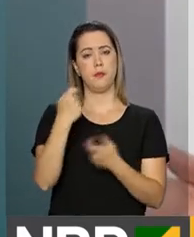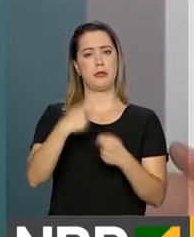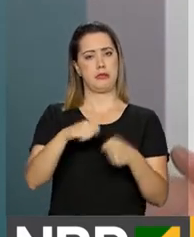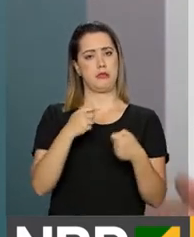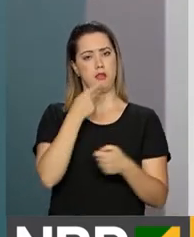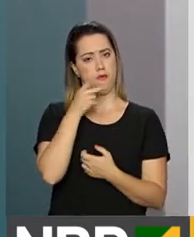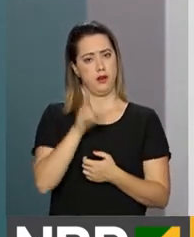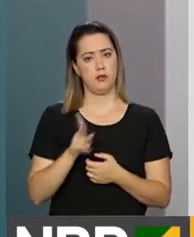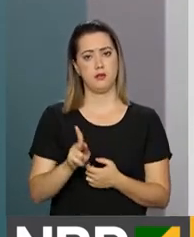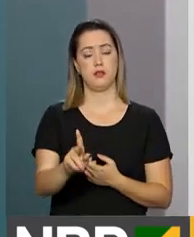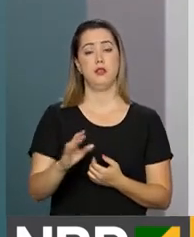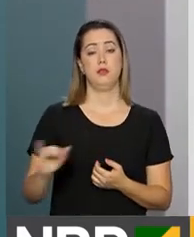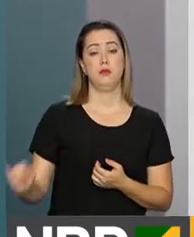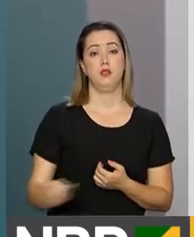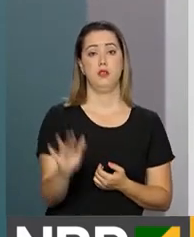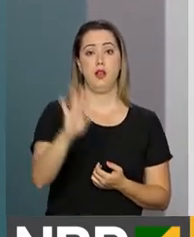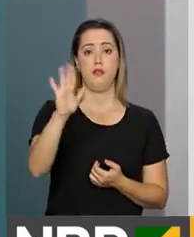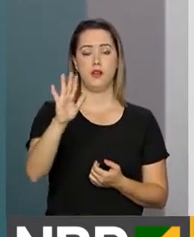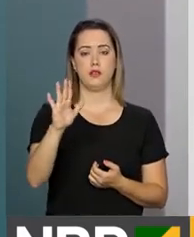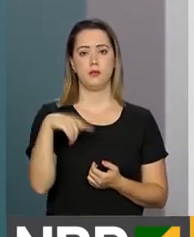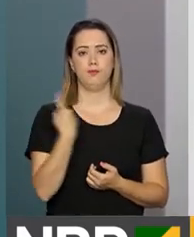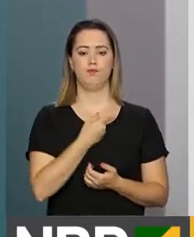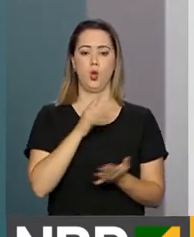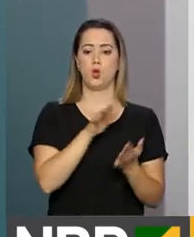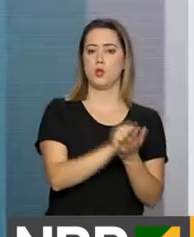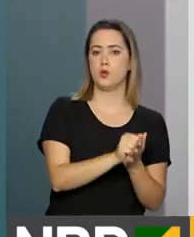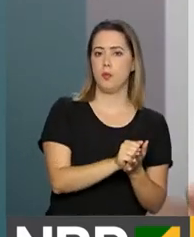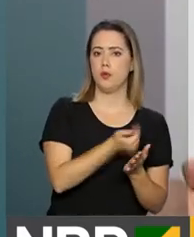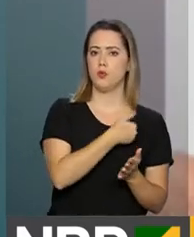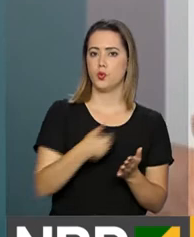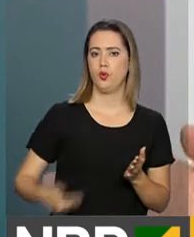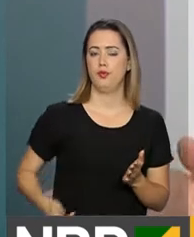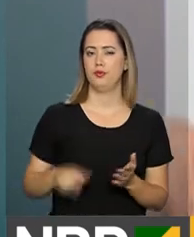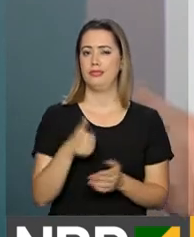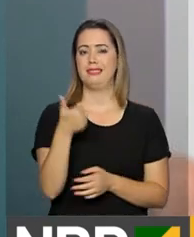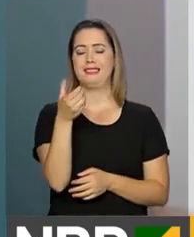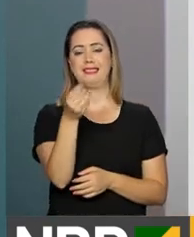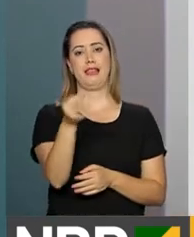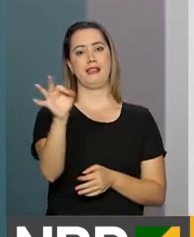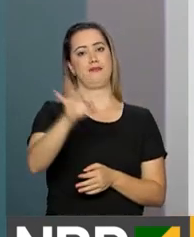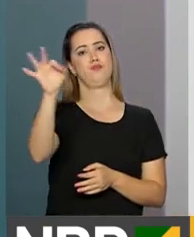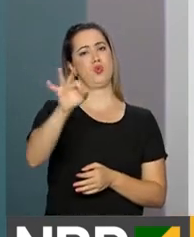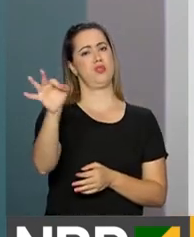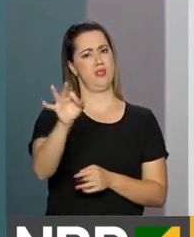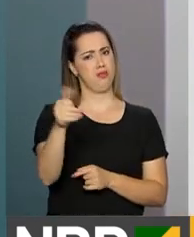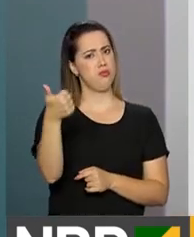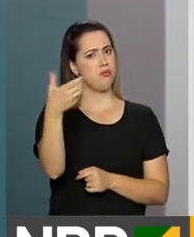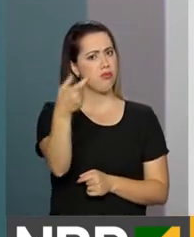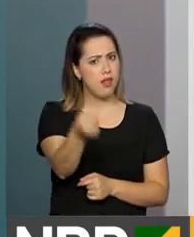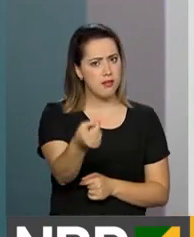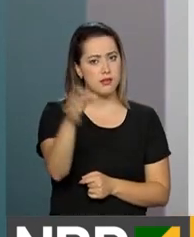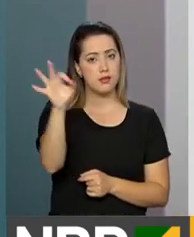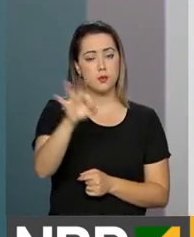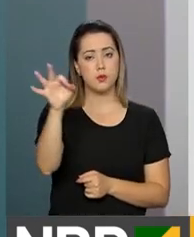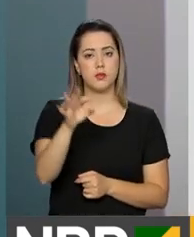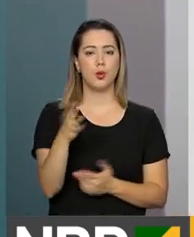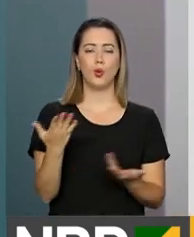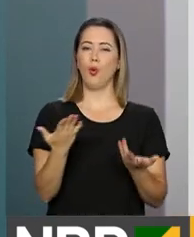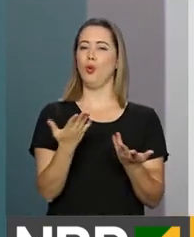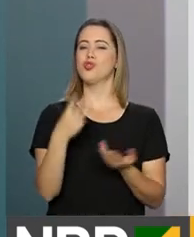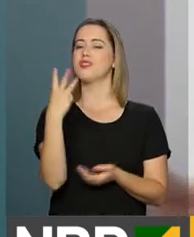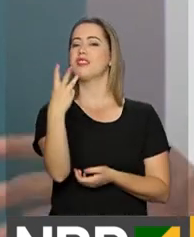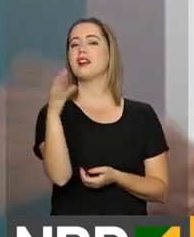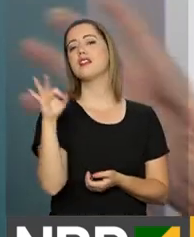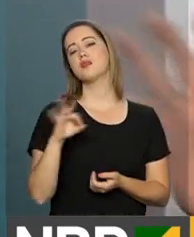da inflação quando nós chegamos ao poder nós estávamos com quase 10% um pouco mais de inflação hoje estamos com 3%